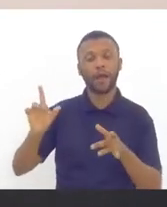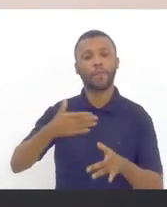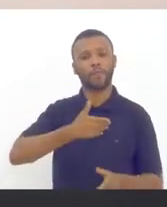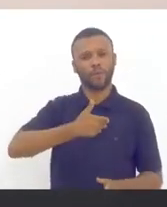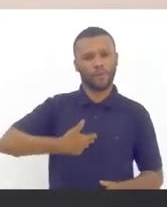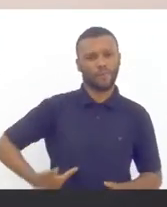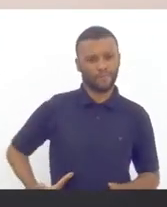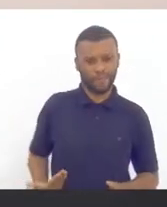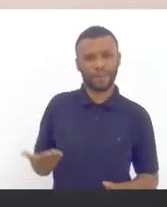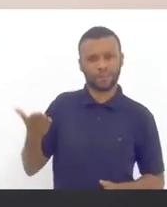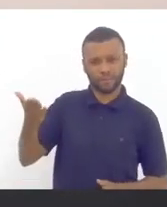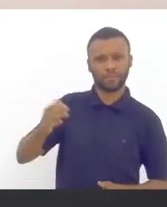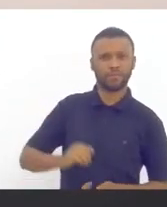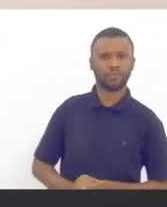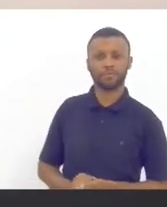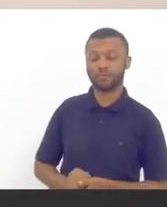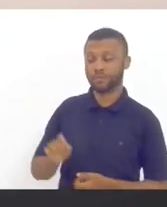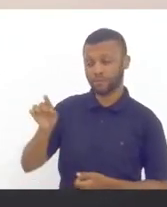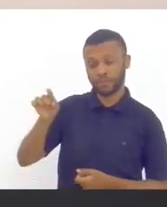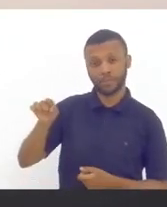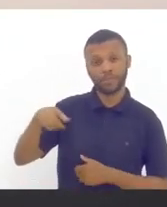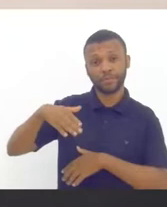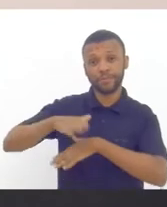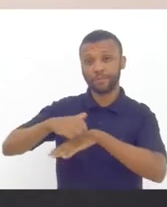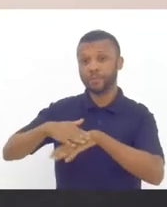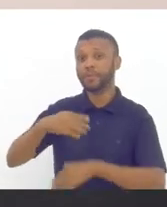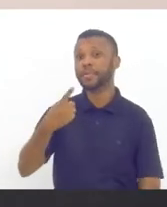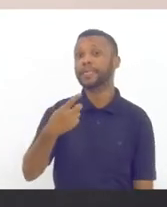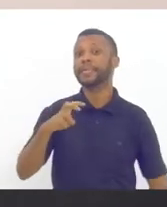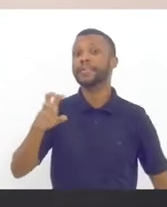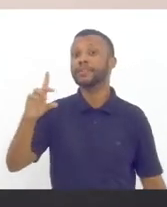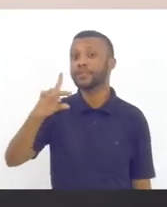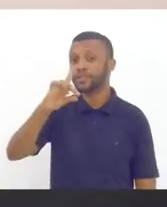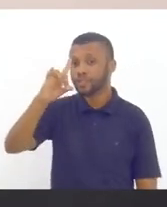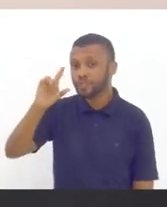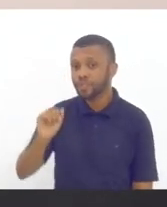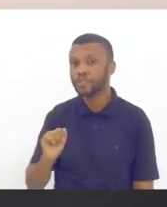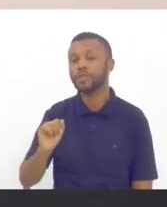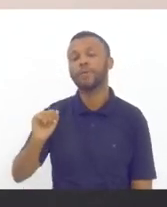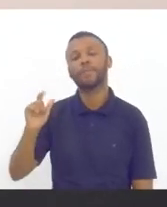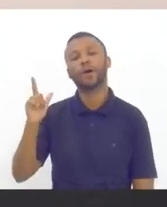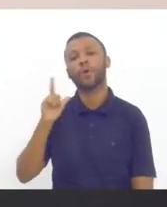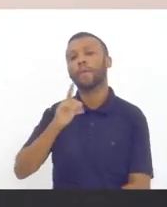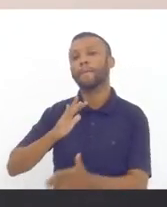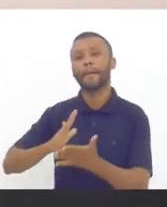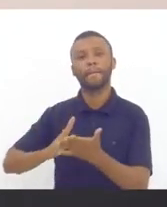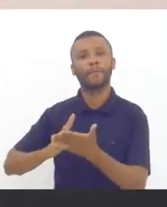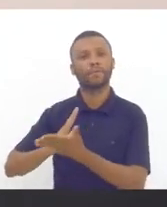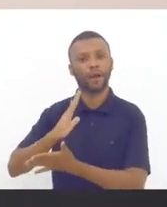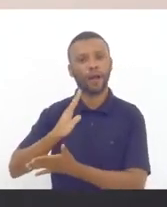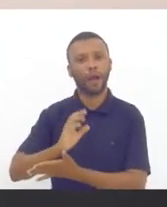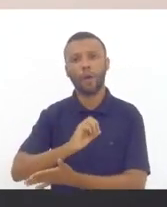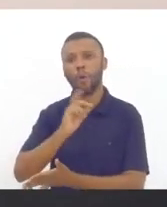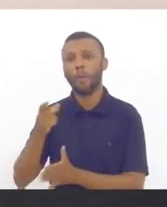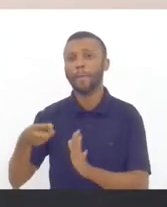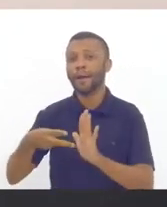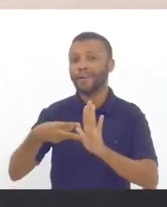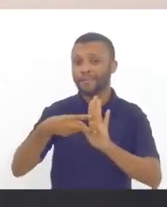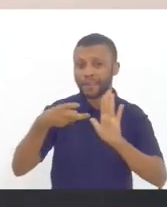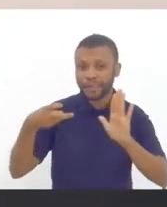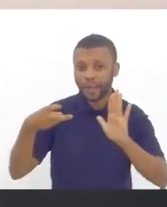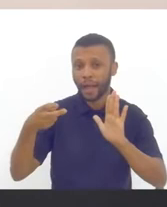o executivo tem 15 dias para sancionar ou para vetar